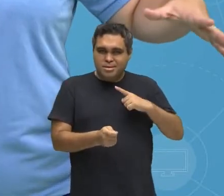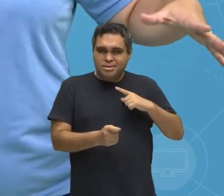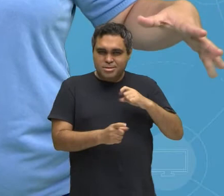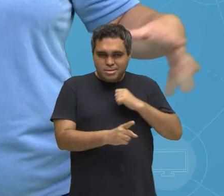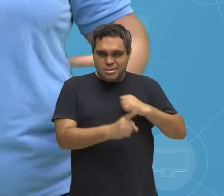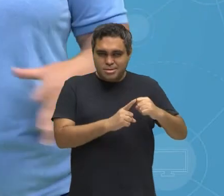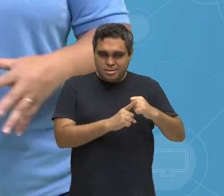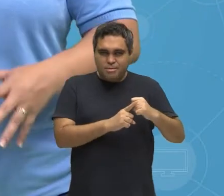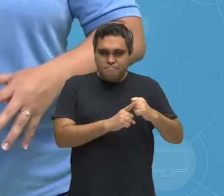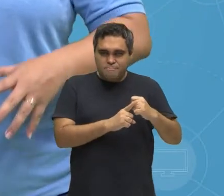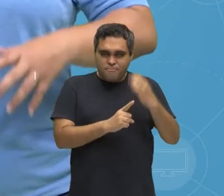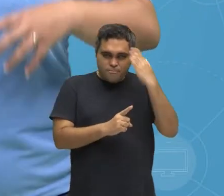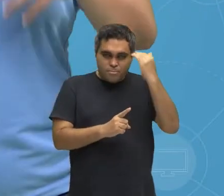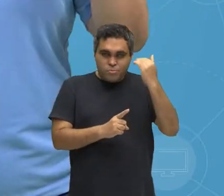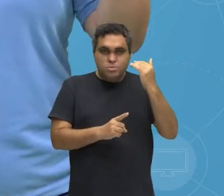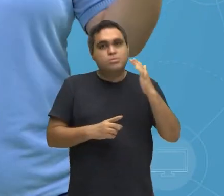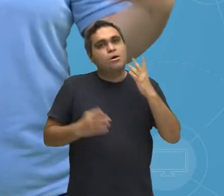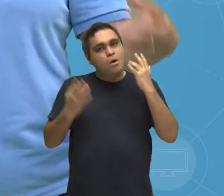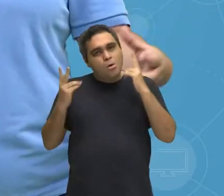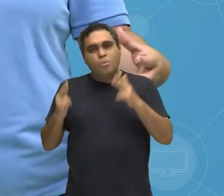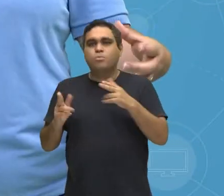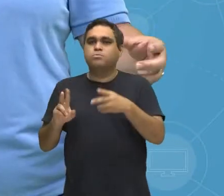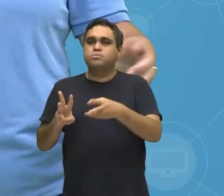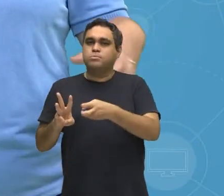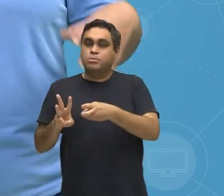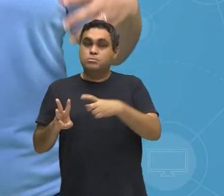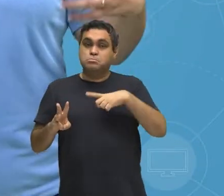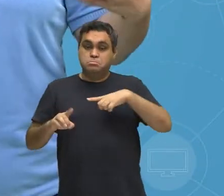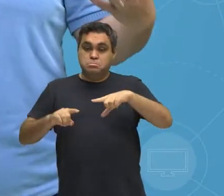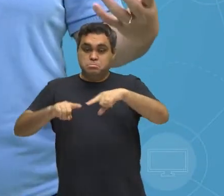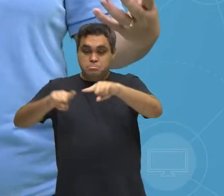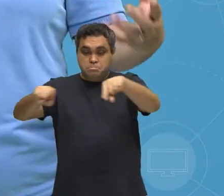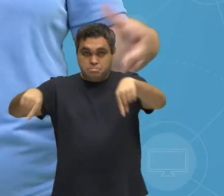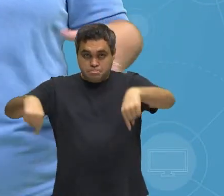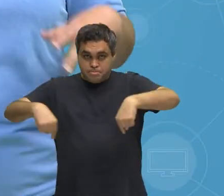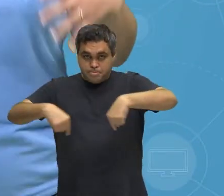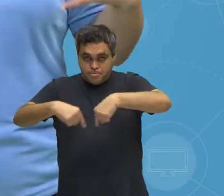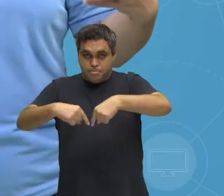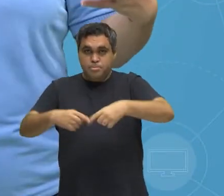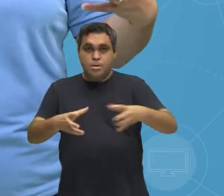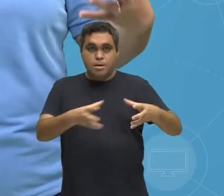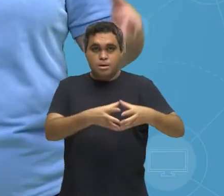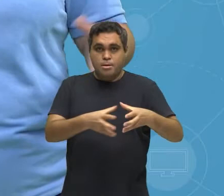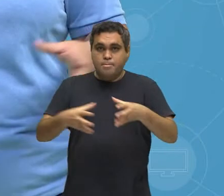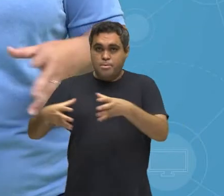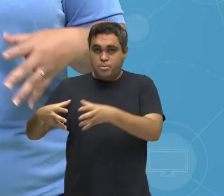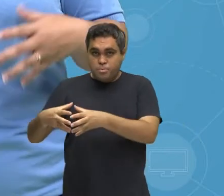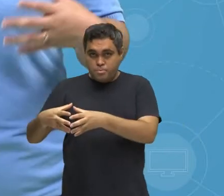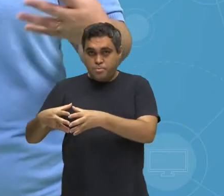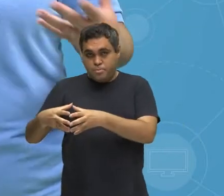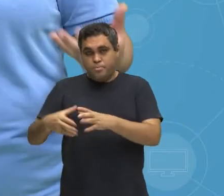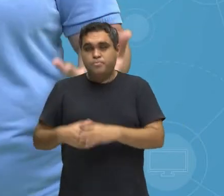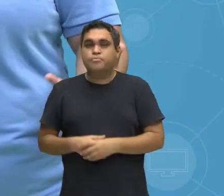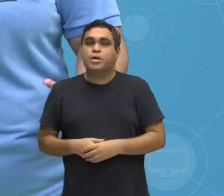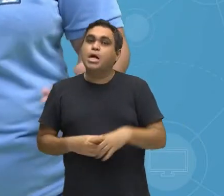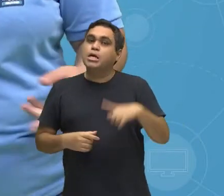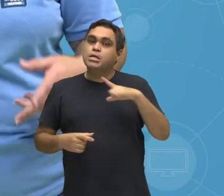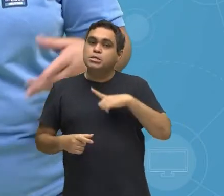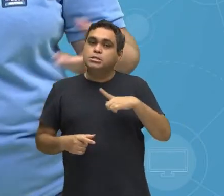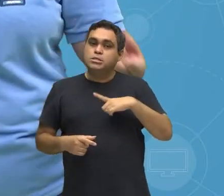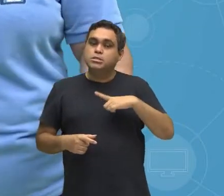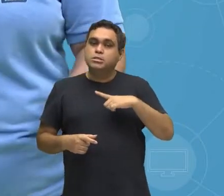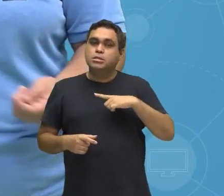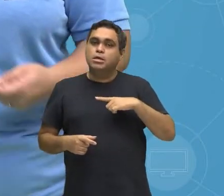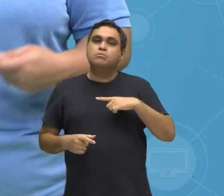num campo onde nós temos 2 equipes. Essas equipes, esses atletas, eles têm instrumentos